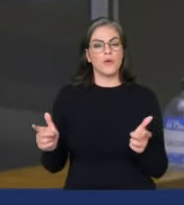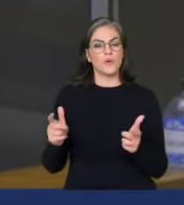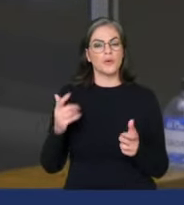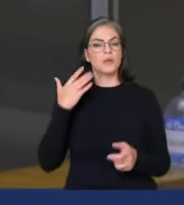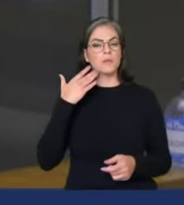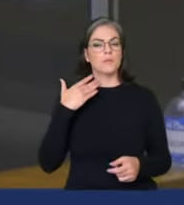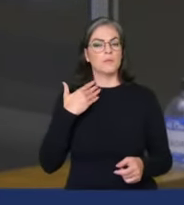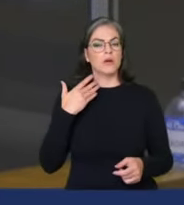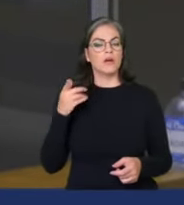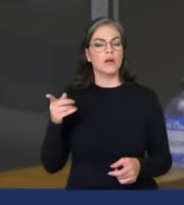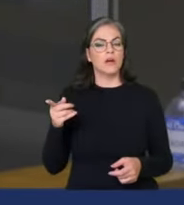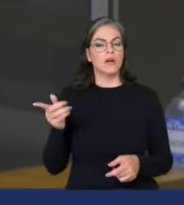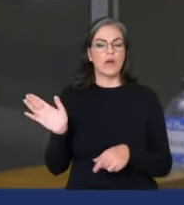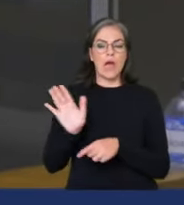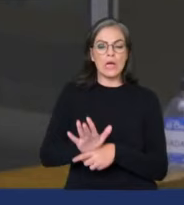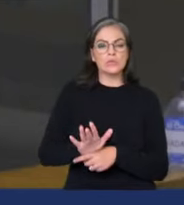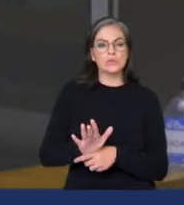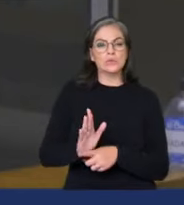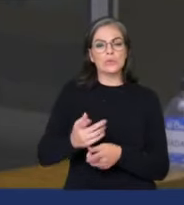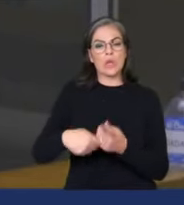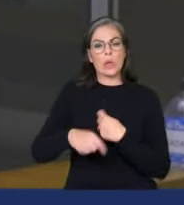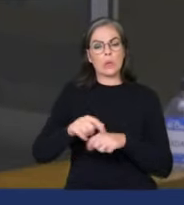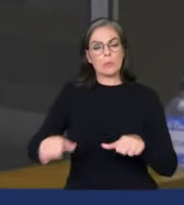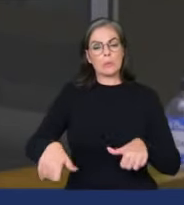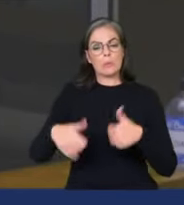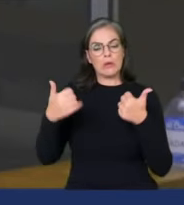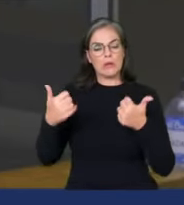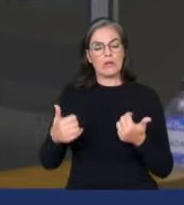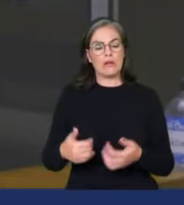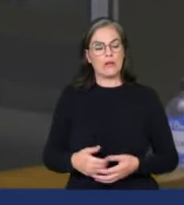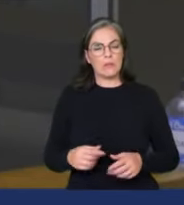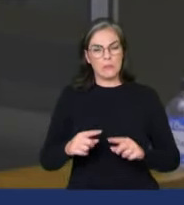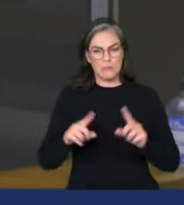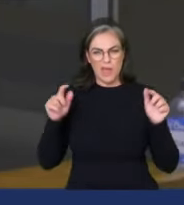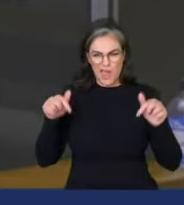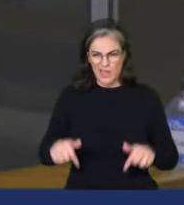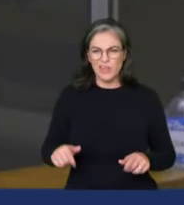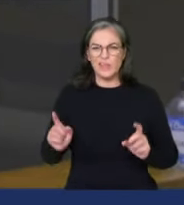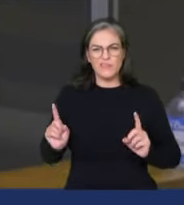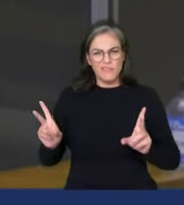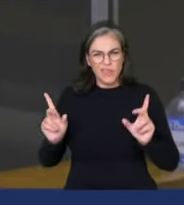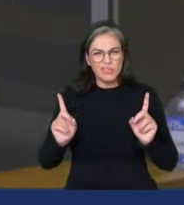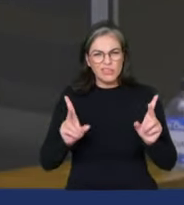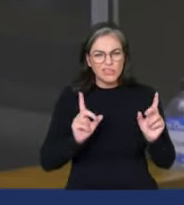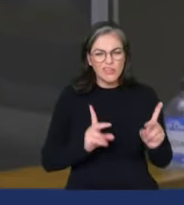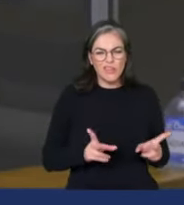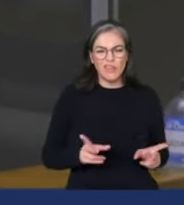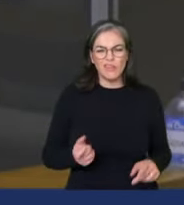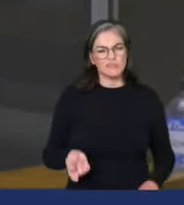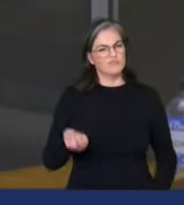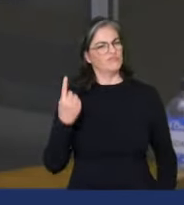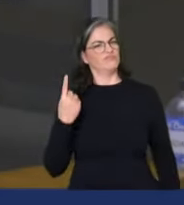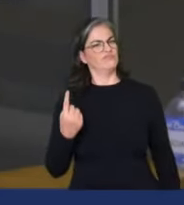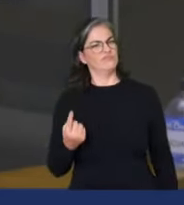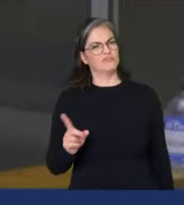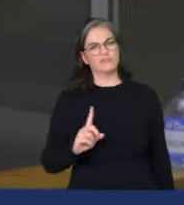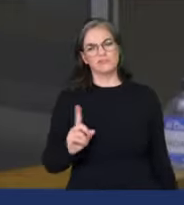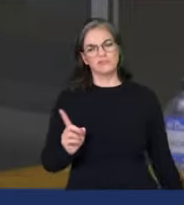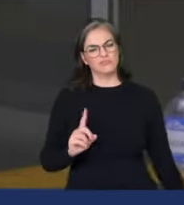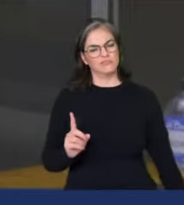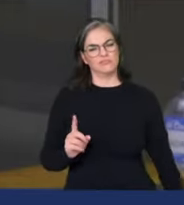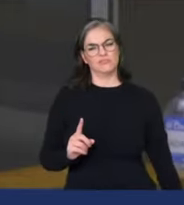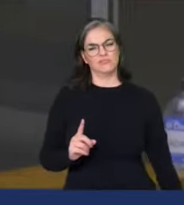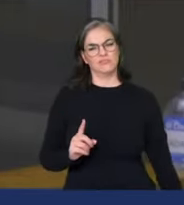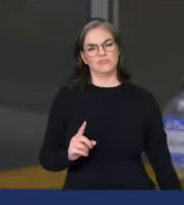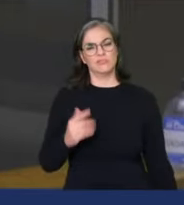para recuperar a economia? E aqui a gente tem que vender o nosso patrimônio de fomento. Aqui a gente tem que fazer o que fizeram com o